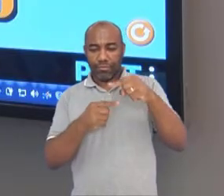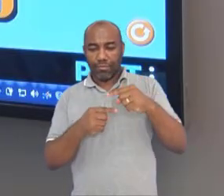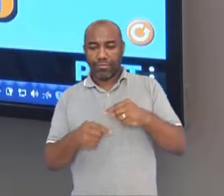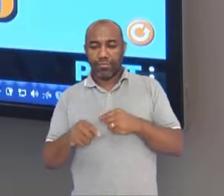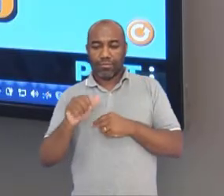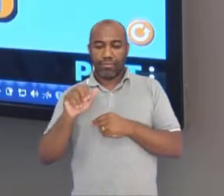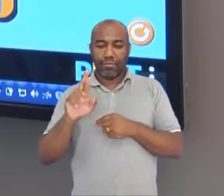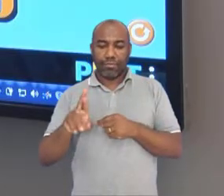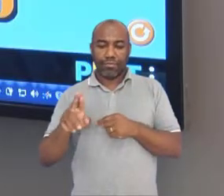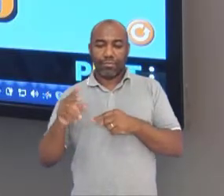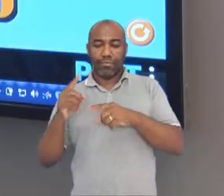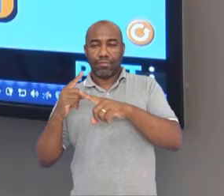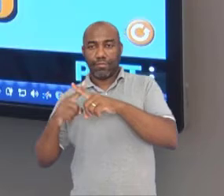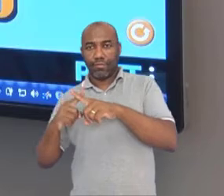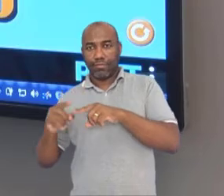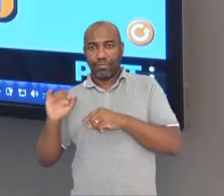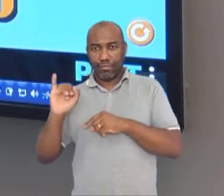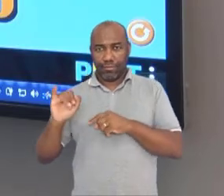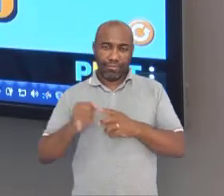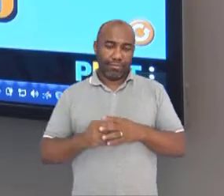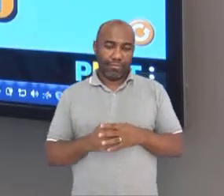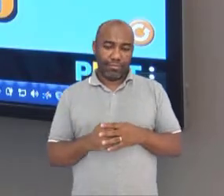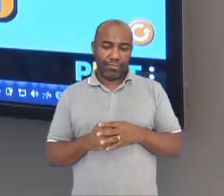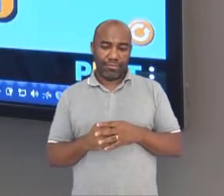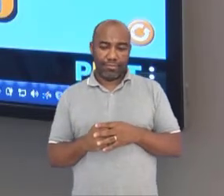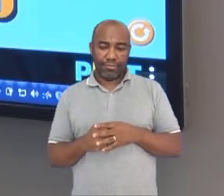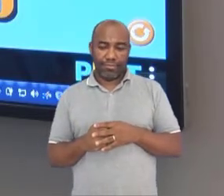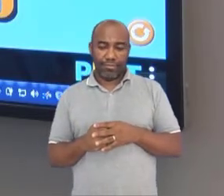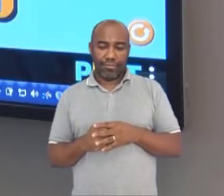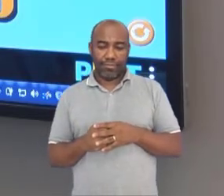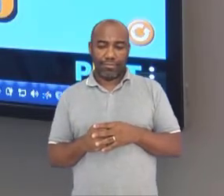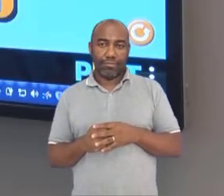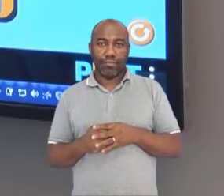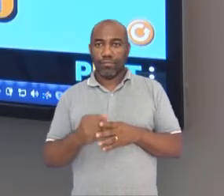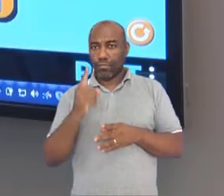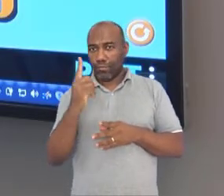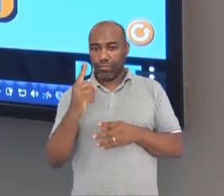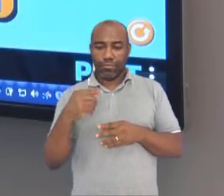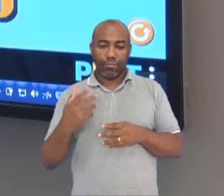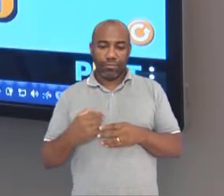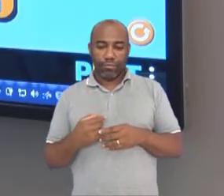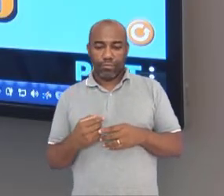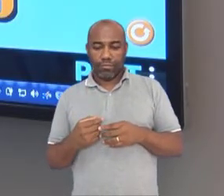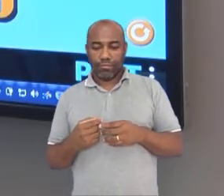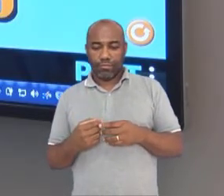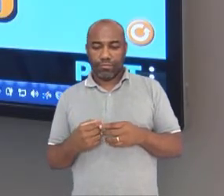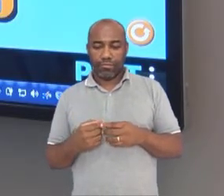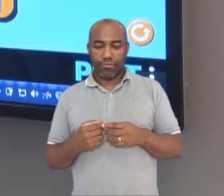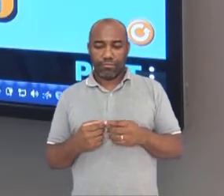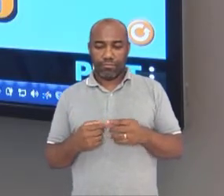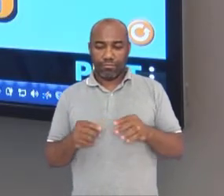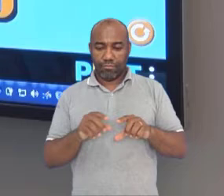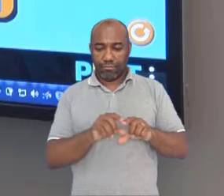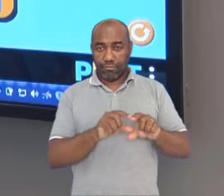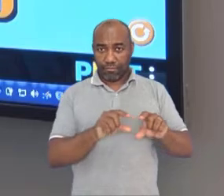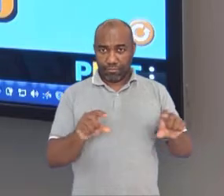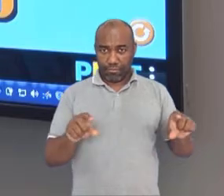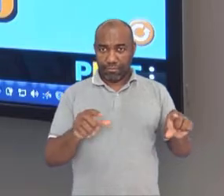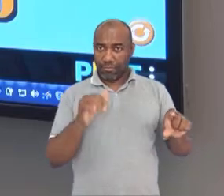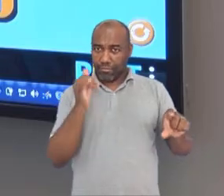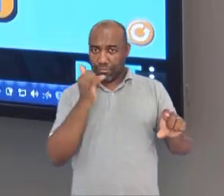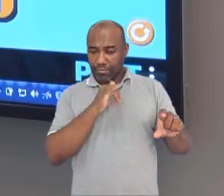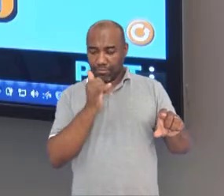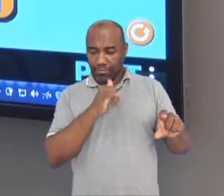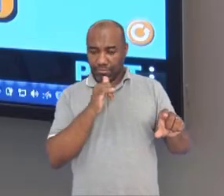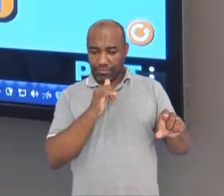I. Qual o valor de U? Nós temos U aqui na